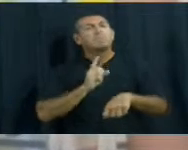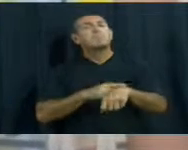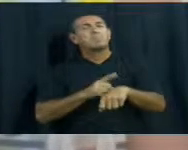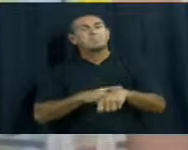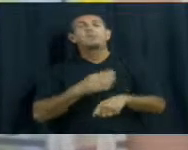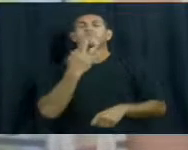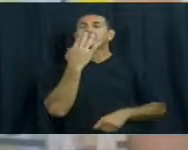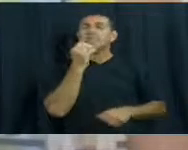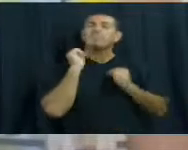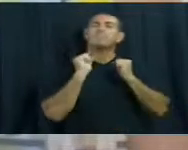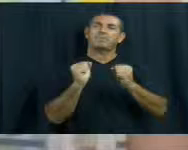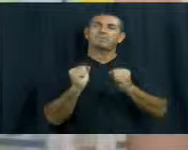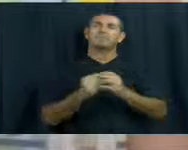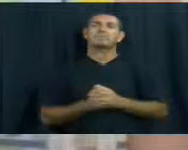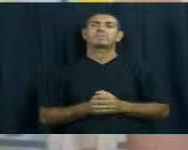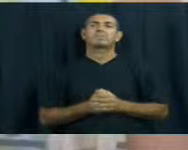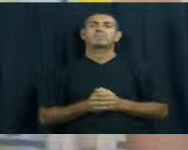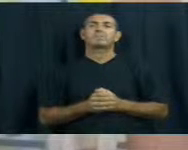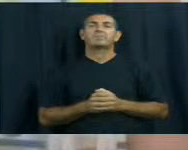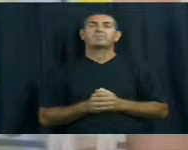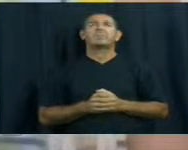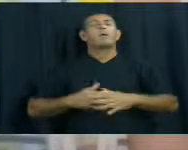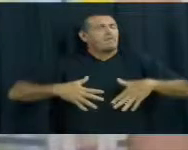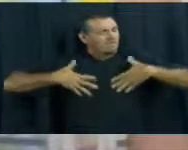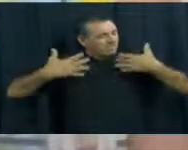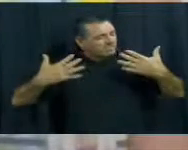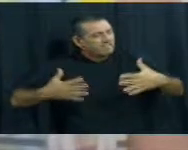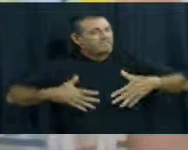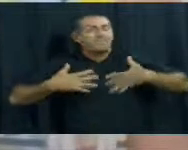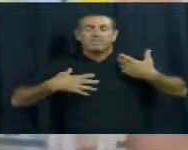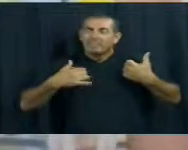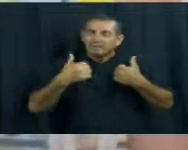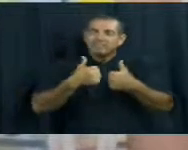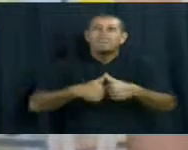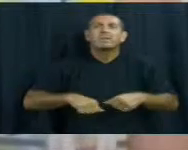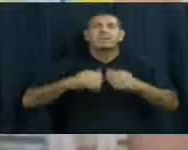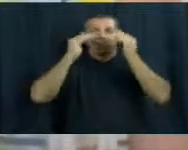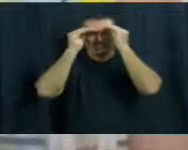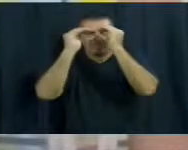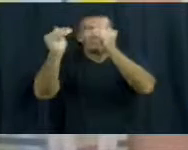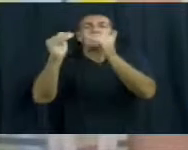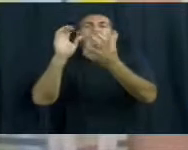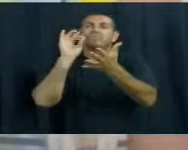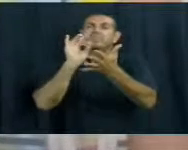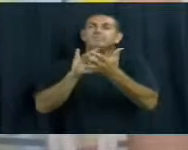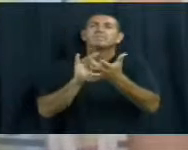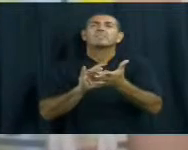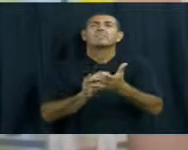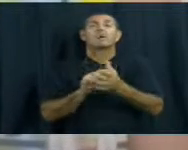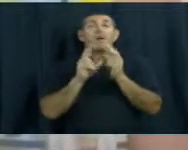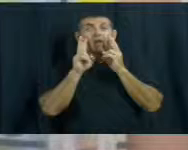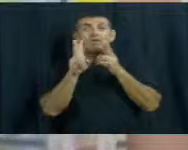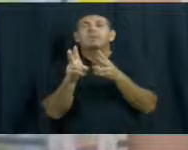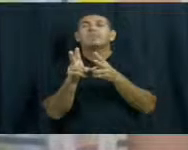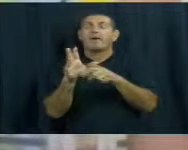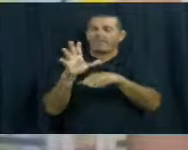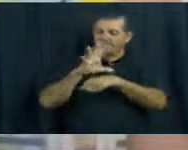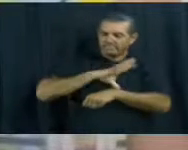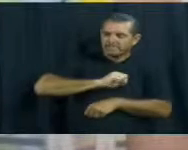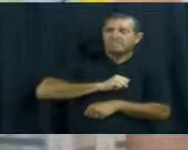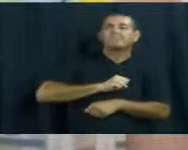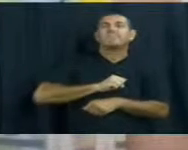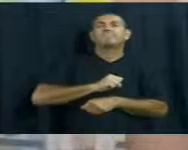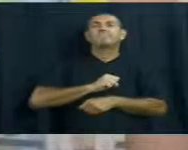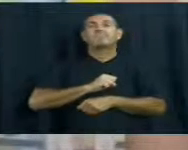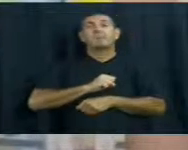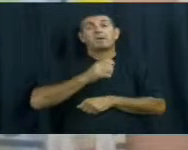esse, que é o carnaval. Então, que possamos ter a alegria, que possamos ter o respeito, que podemos ter o olhar de amor, para